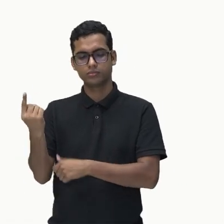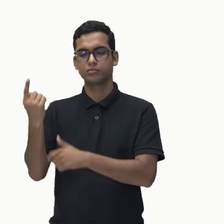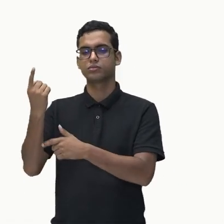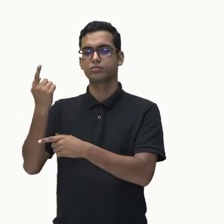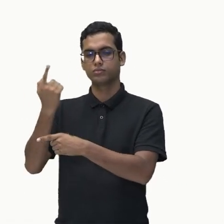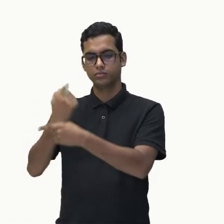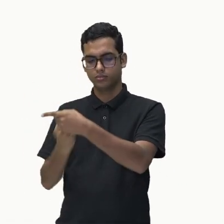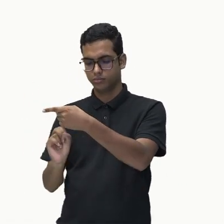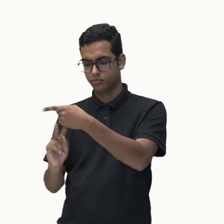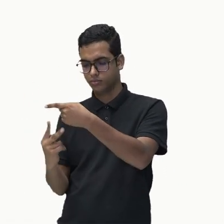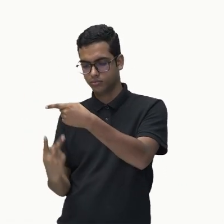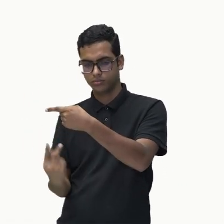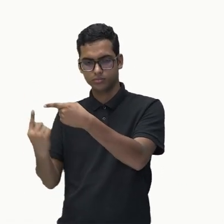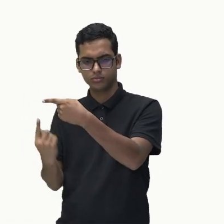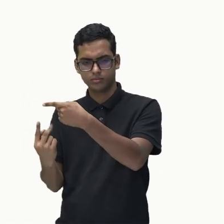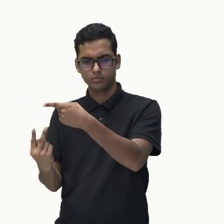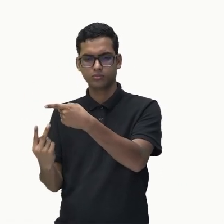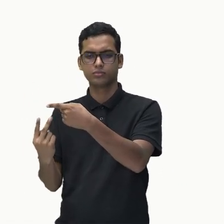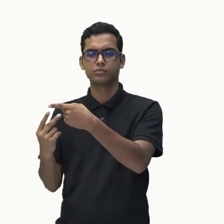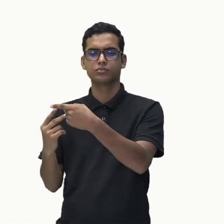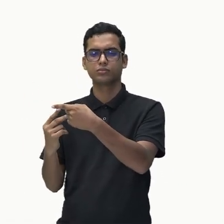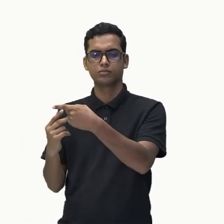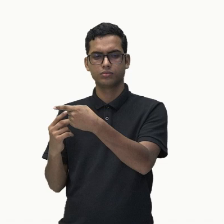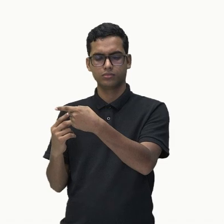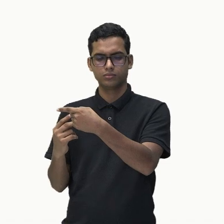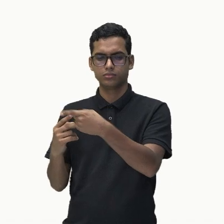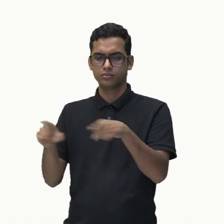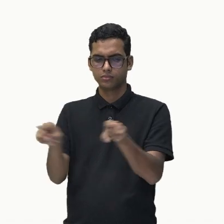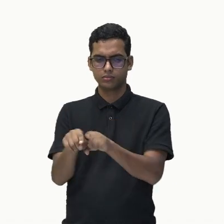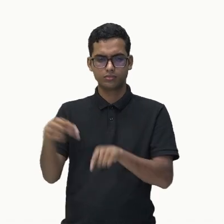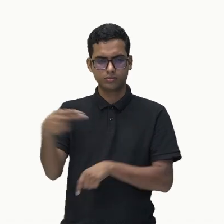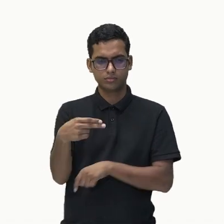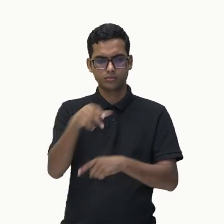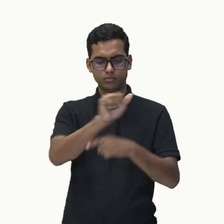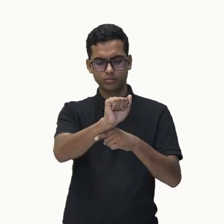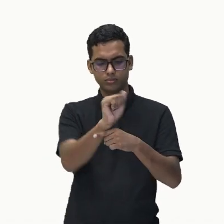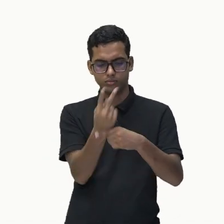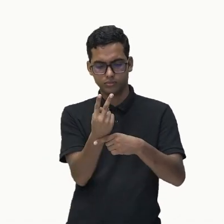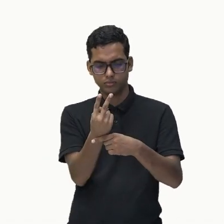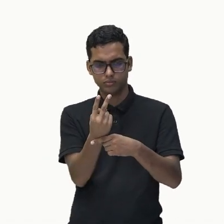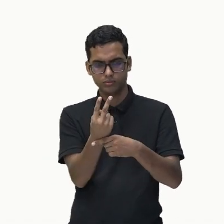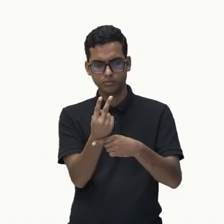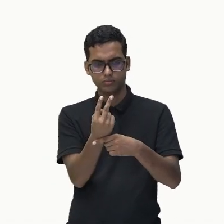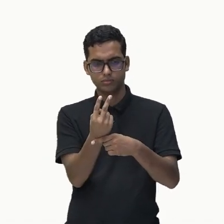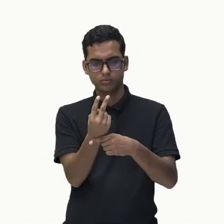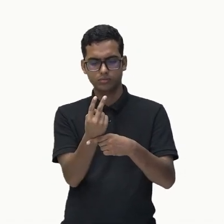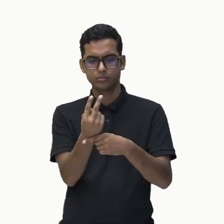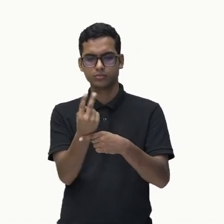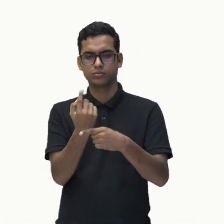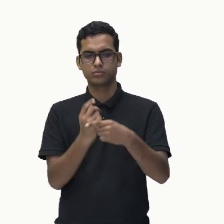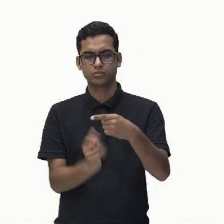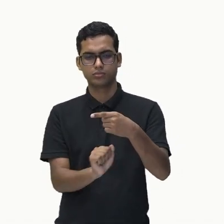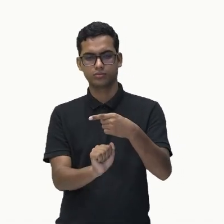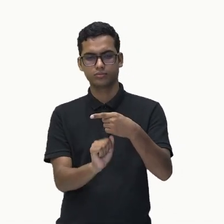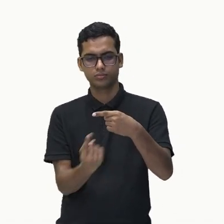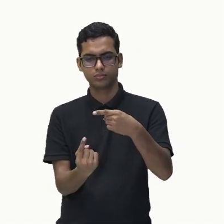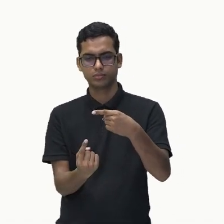sobre o H2 é a mesma coisa que o A2 sobre o A1.